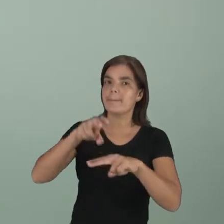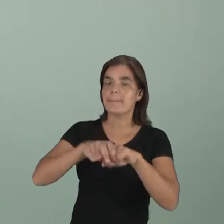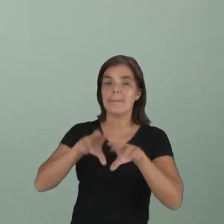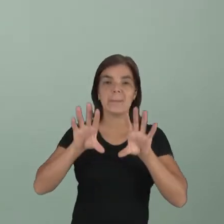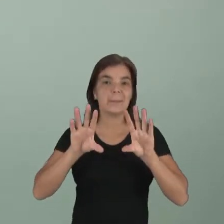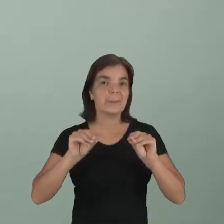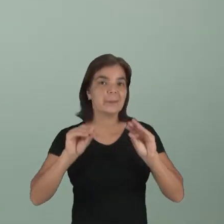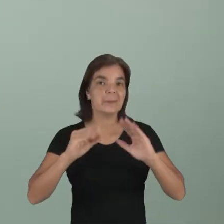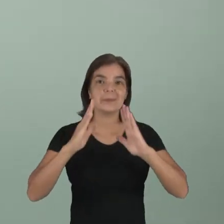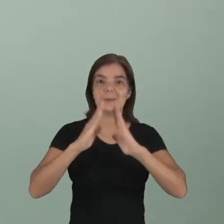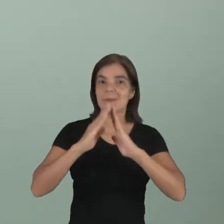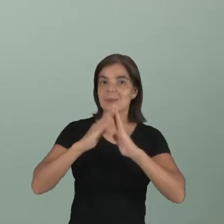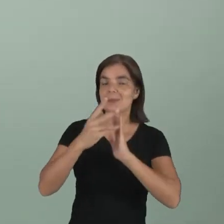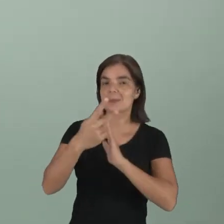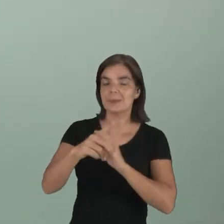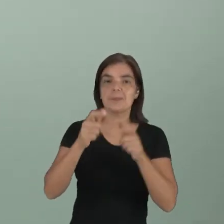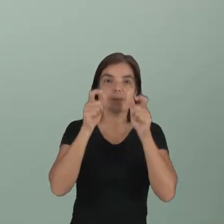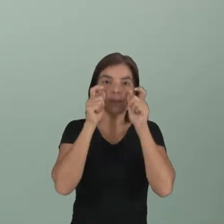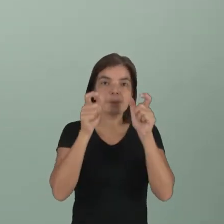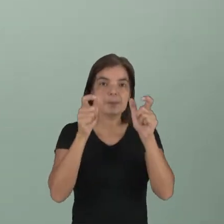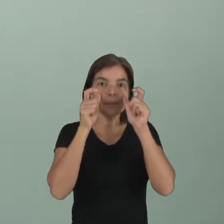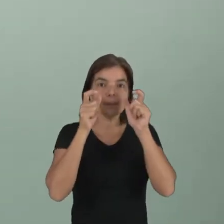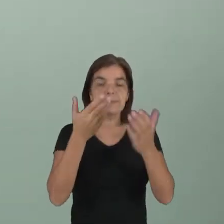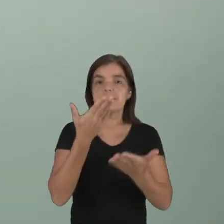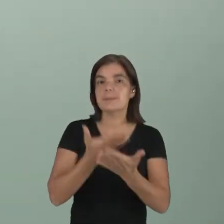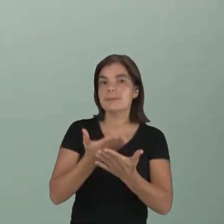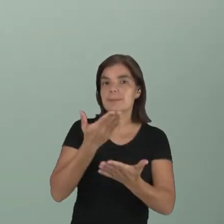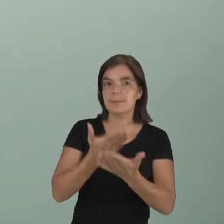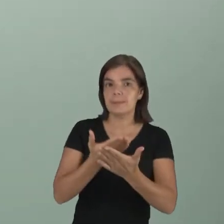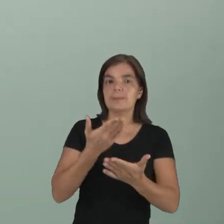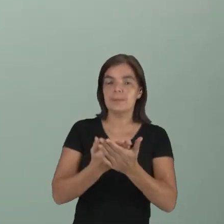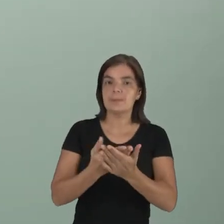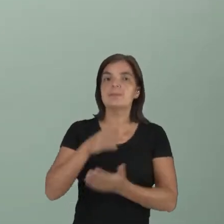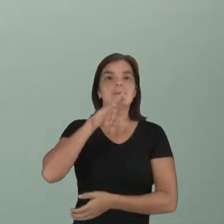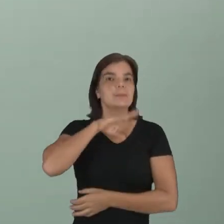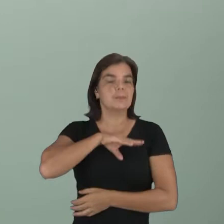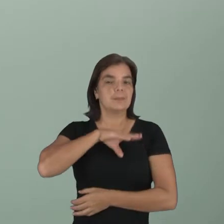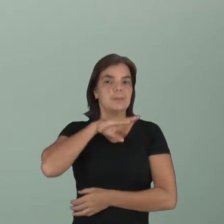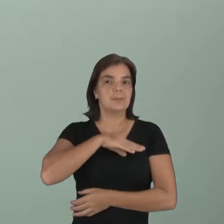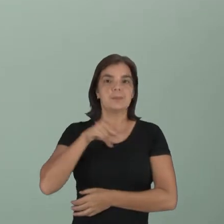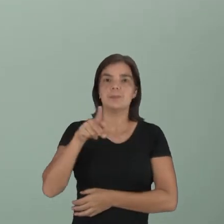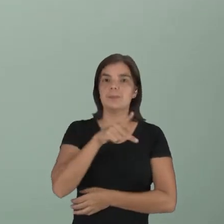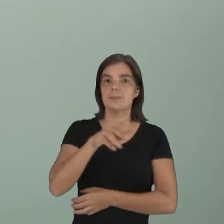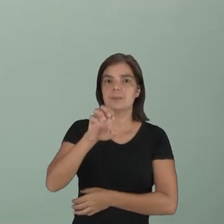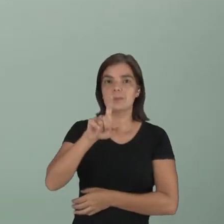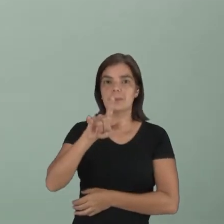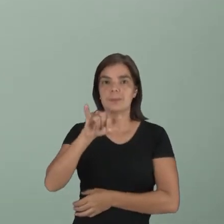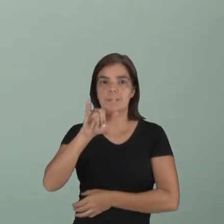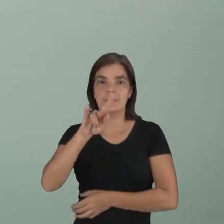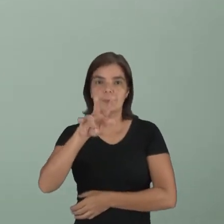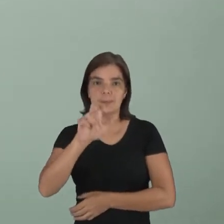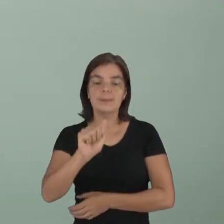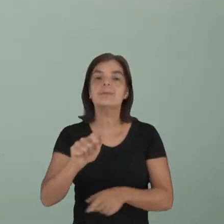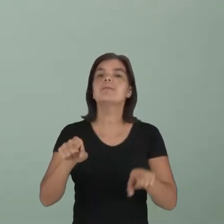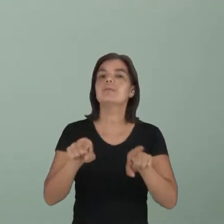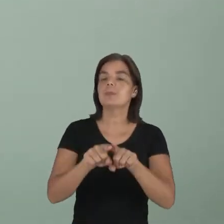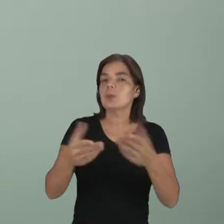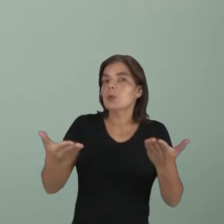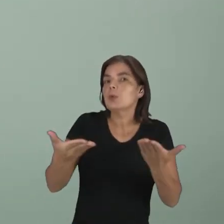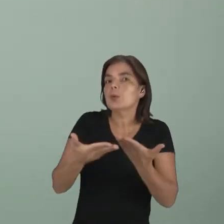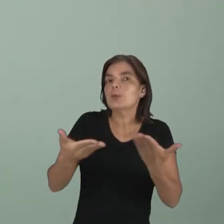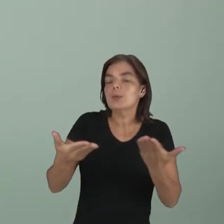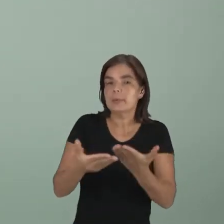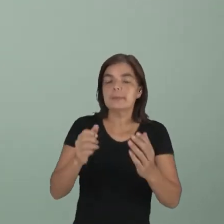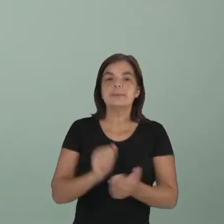sofá da casa de vocês, vamos prestar atenção nessa aula de língua portuguesa. Eu sou a professora Elívia Soares e